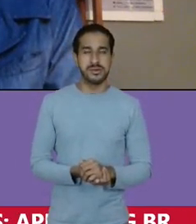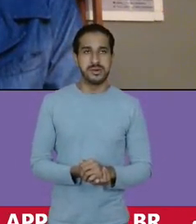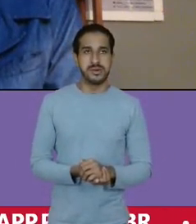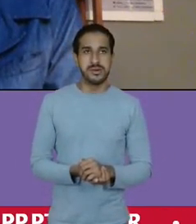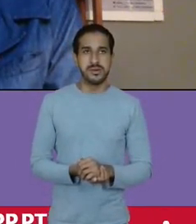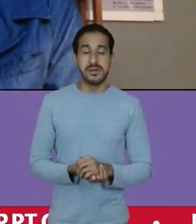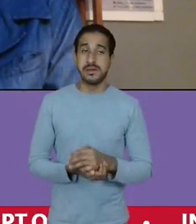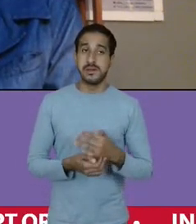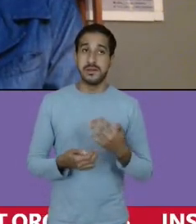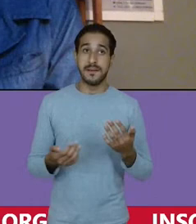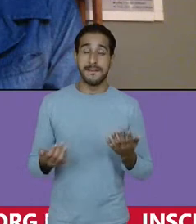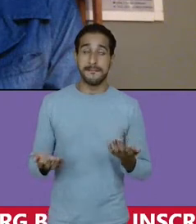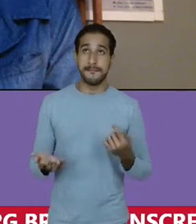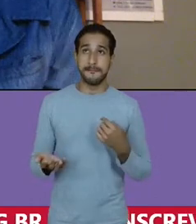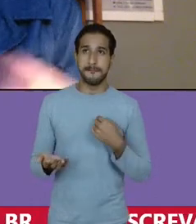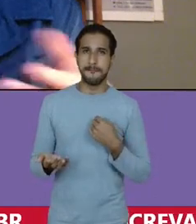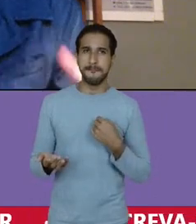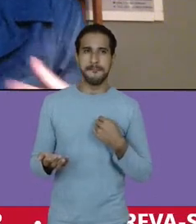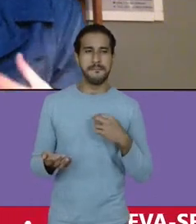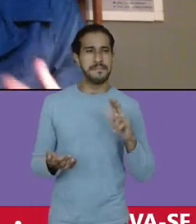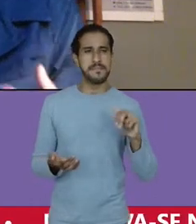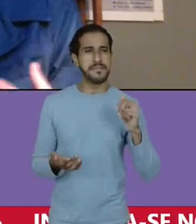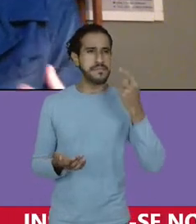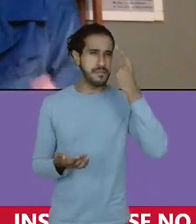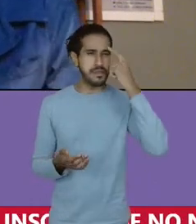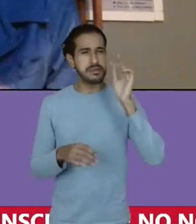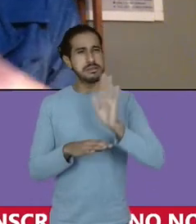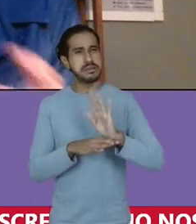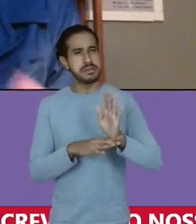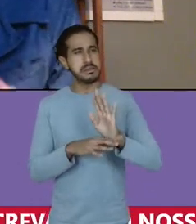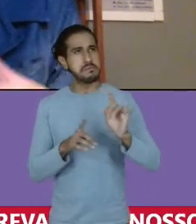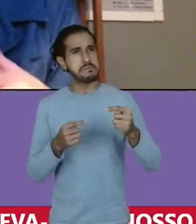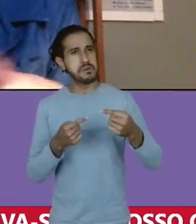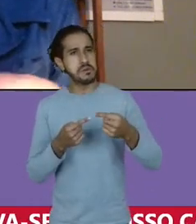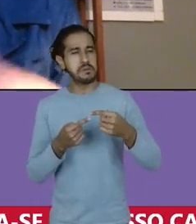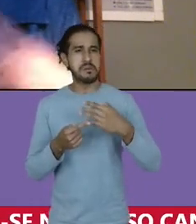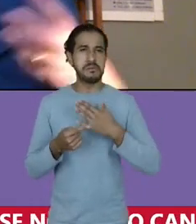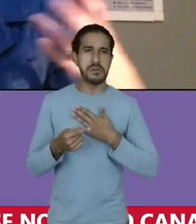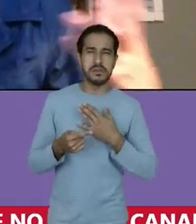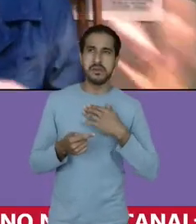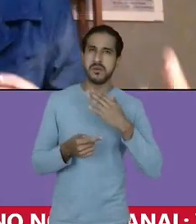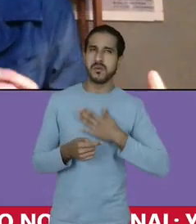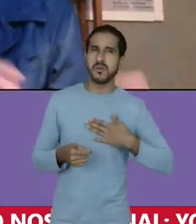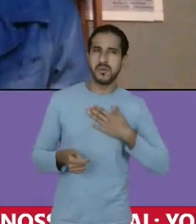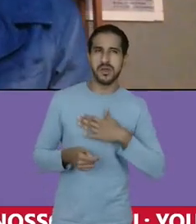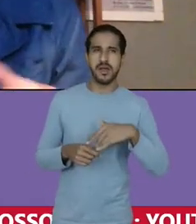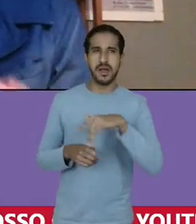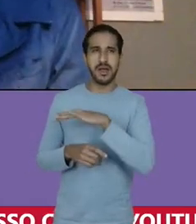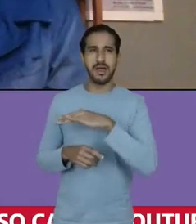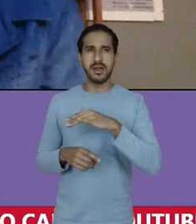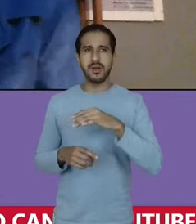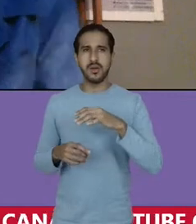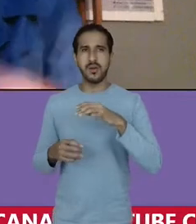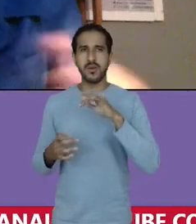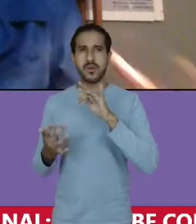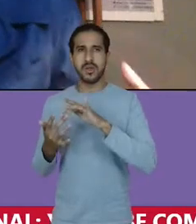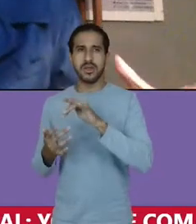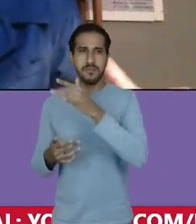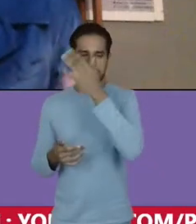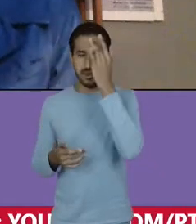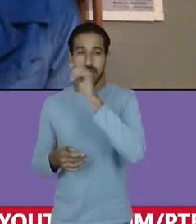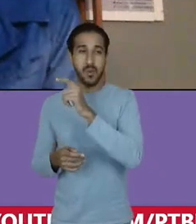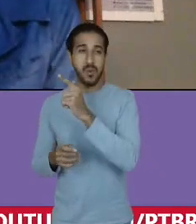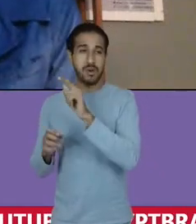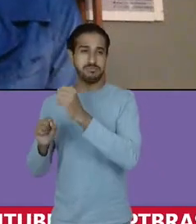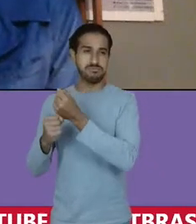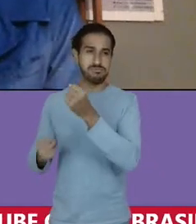E aí eu nunca achei que o cinema era muito para mim, assim, porque eu gostava dessa coisa do público grande, não sei o quê. E aí eu,